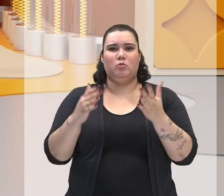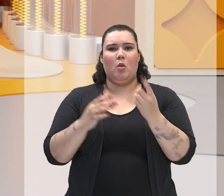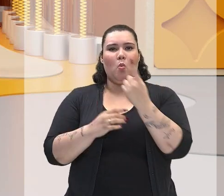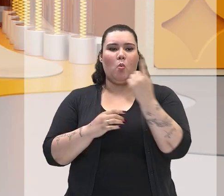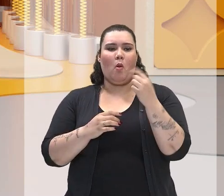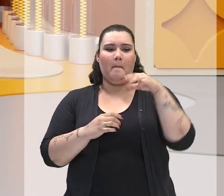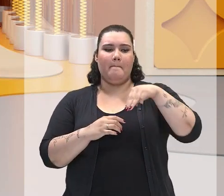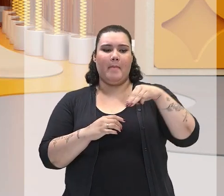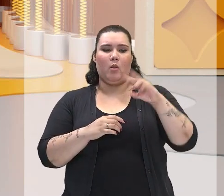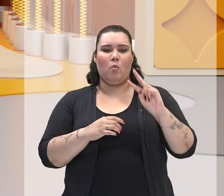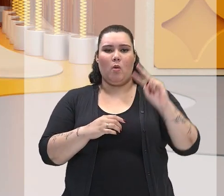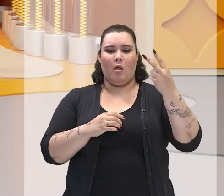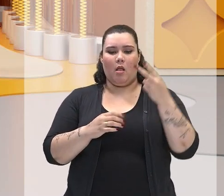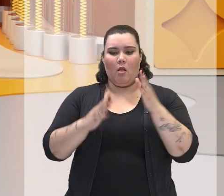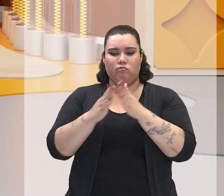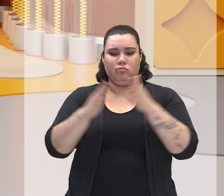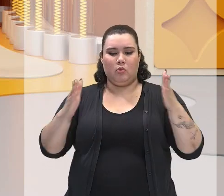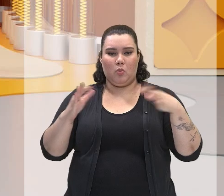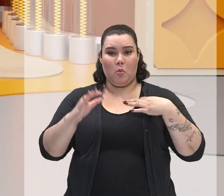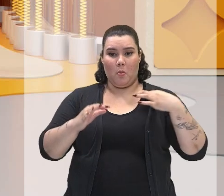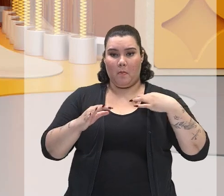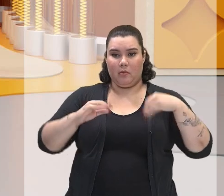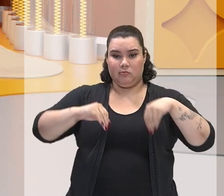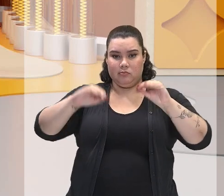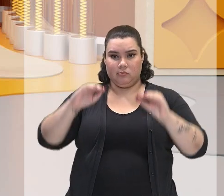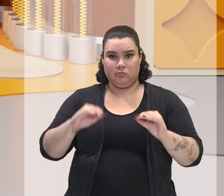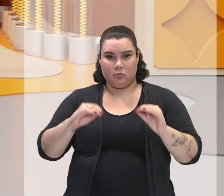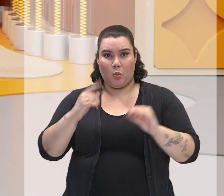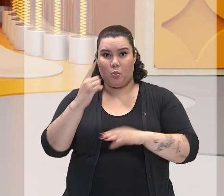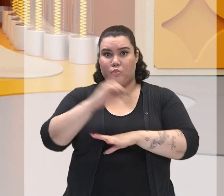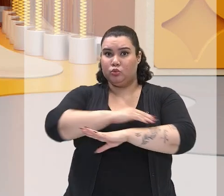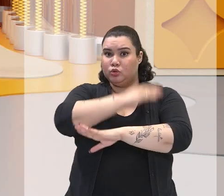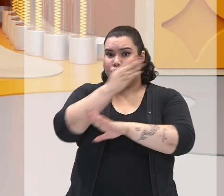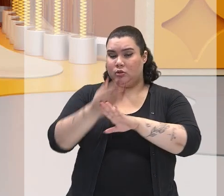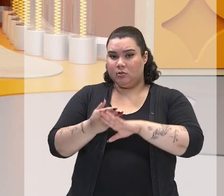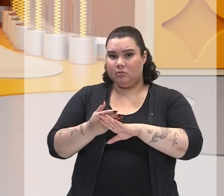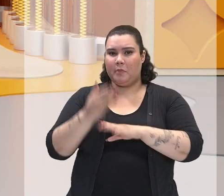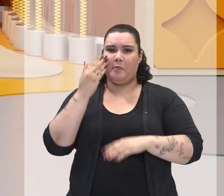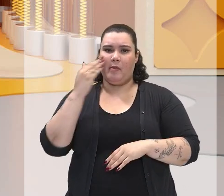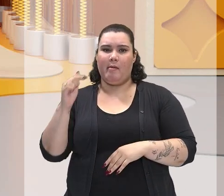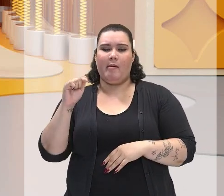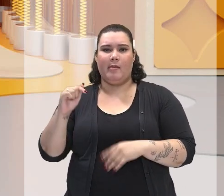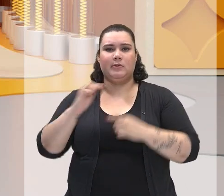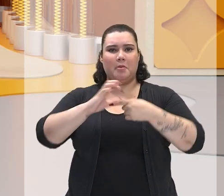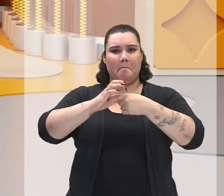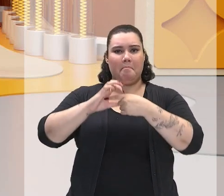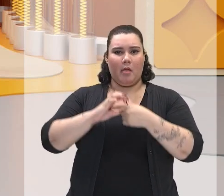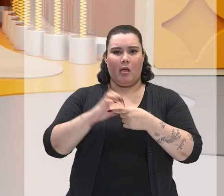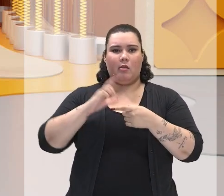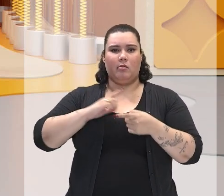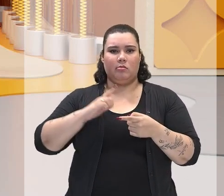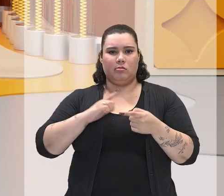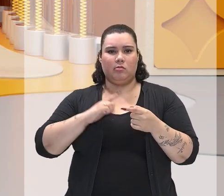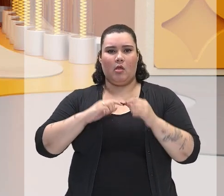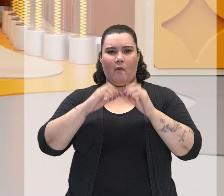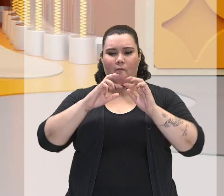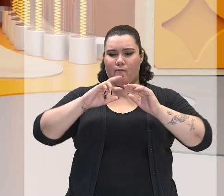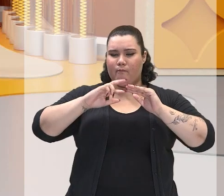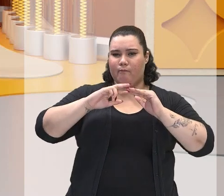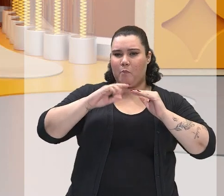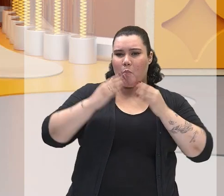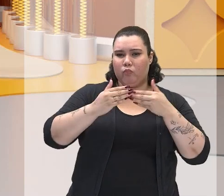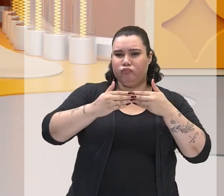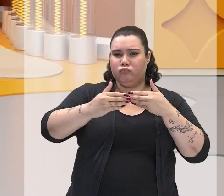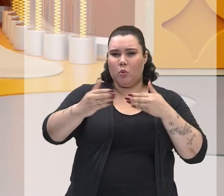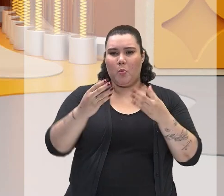de tecido por dia, trabalhando ali manualmente, imagina esses teares mecânicos aqui em escala, e vai embora para